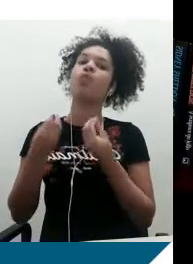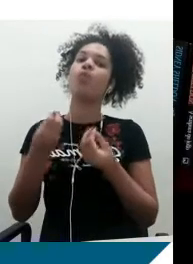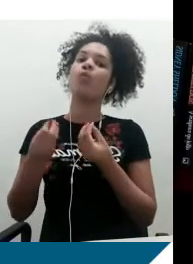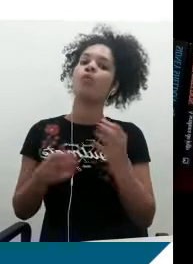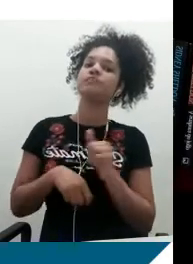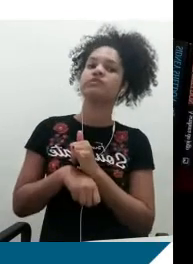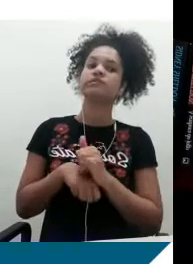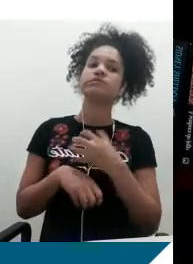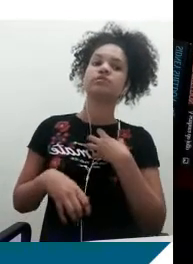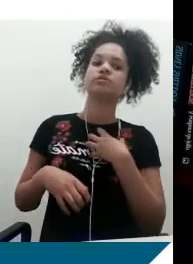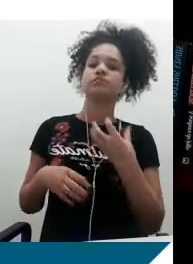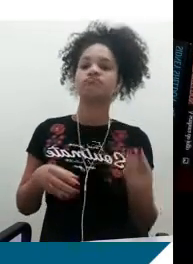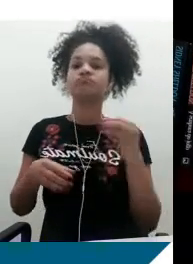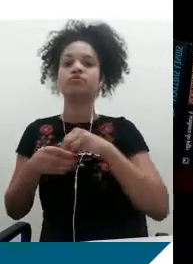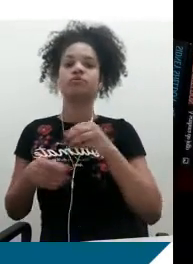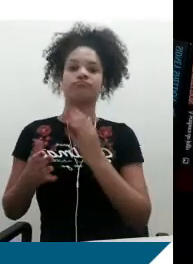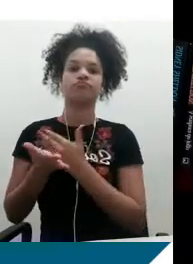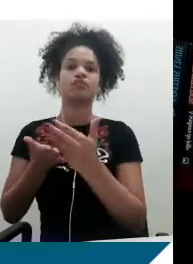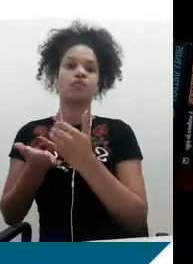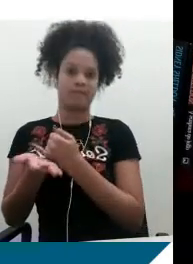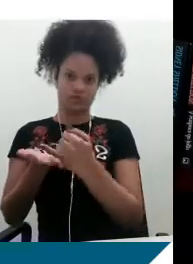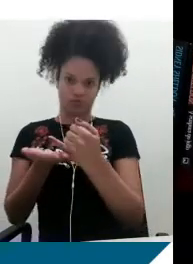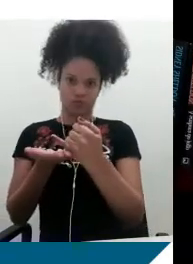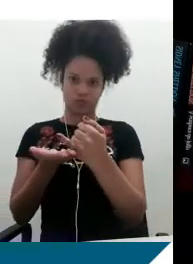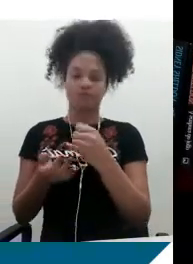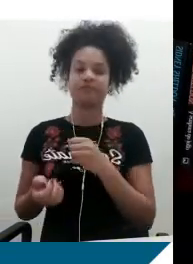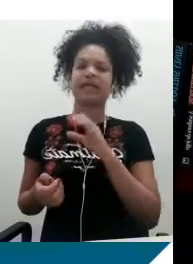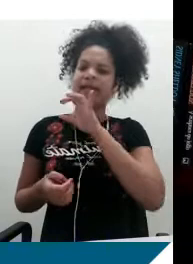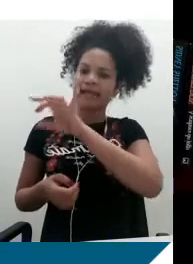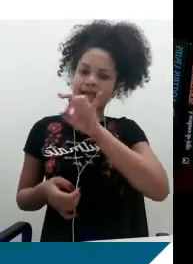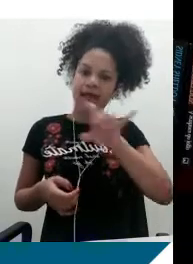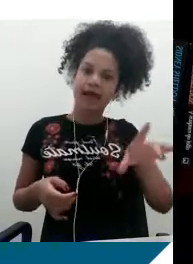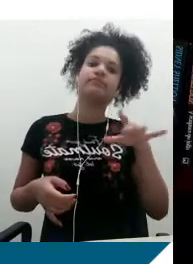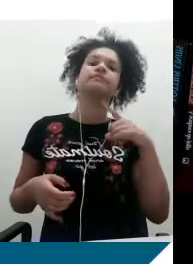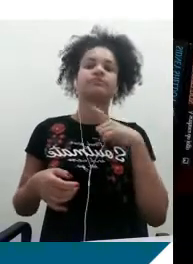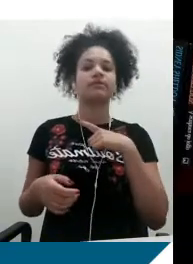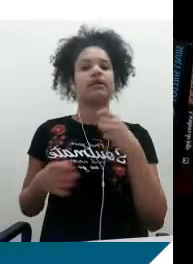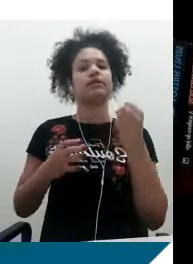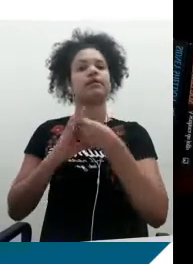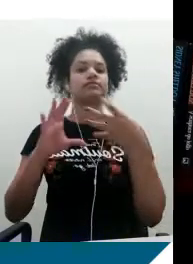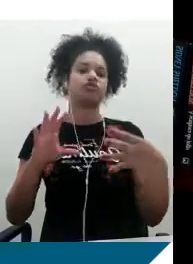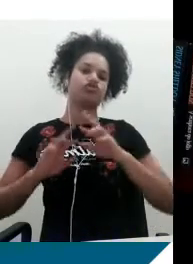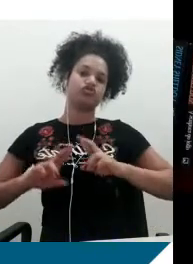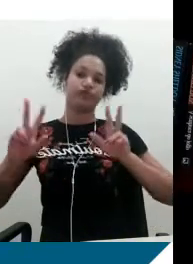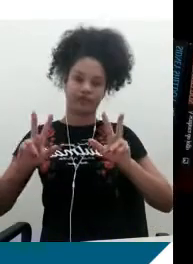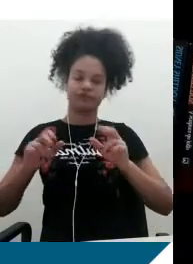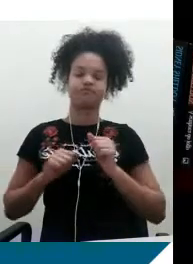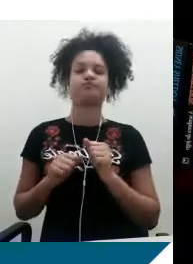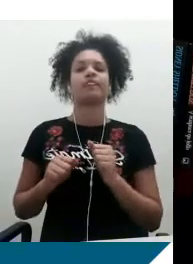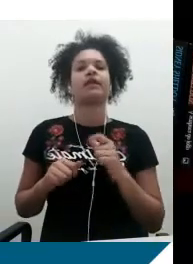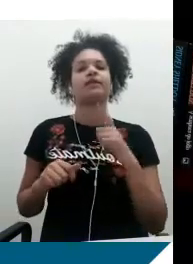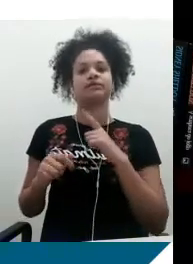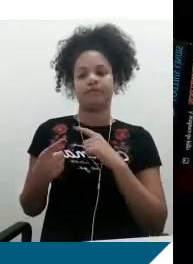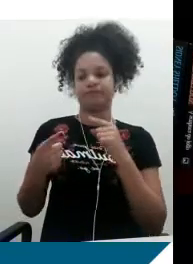de iniciar a introdução, de iniciar o texto dissertativo, e cada uma delas tem as suas características, ok? Na